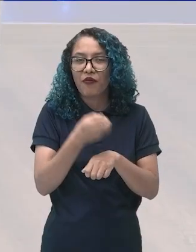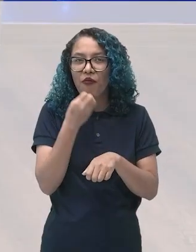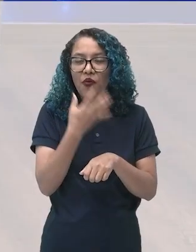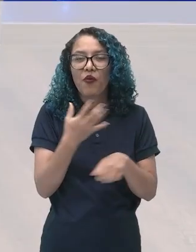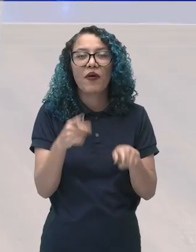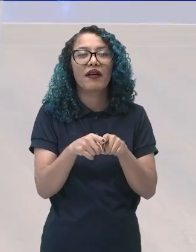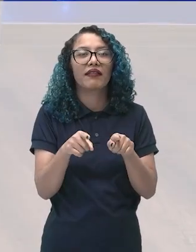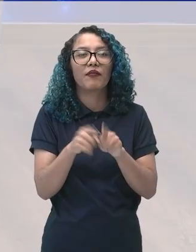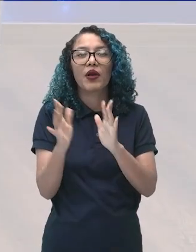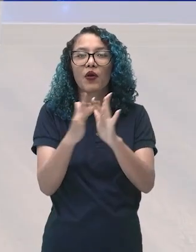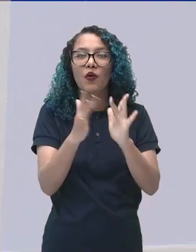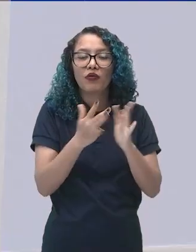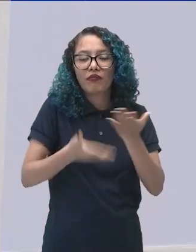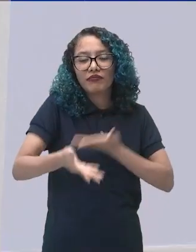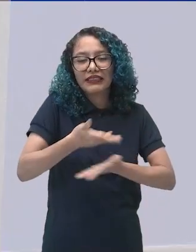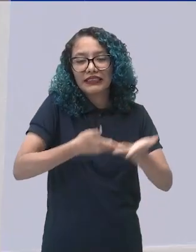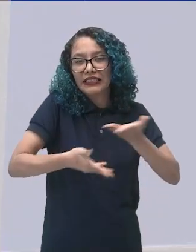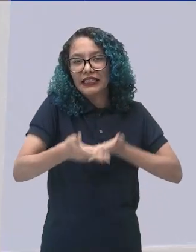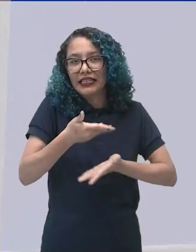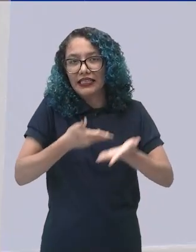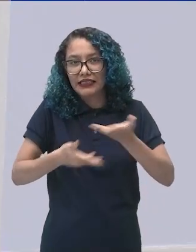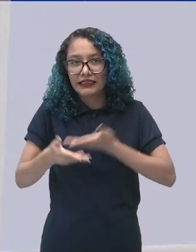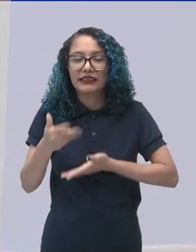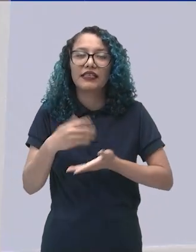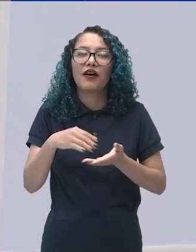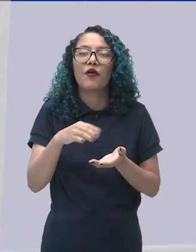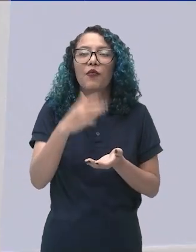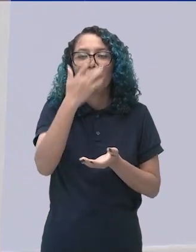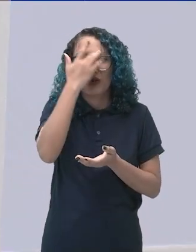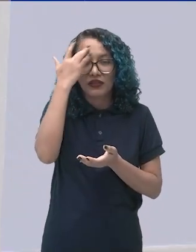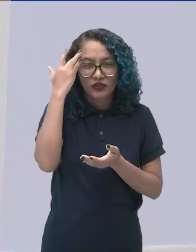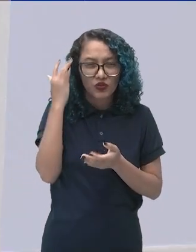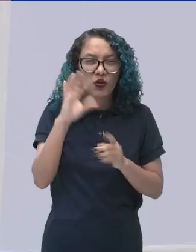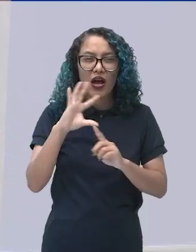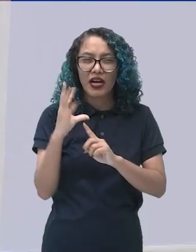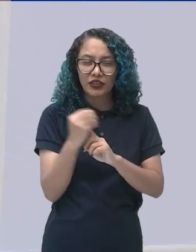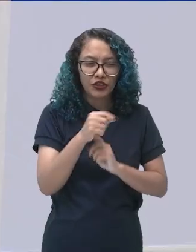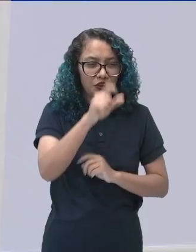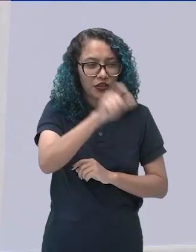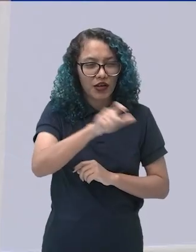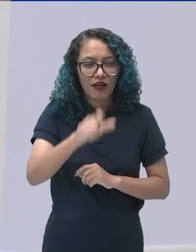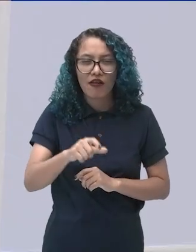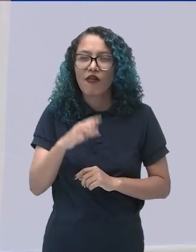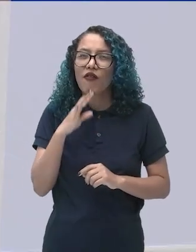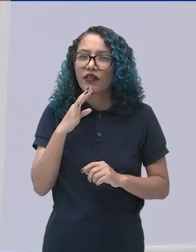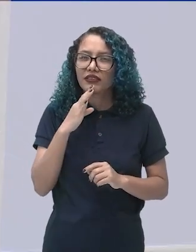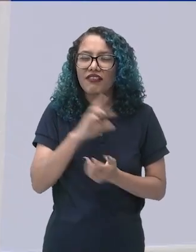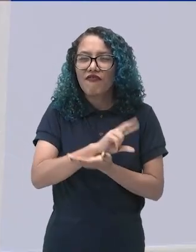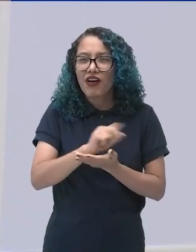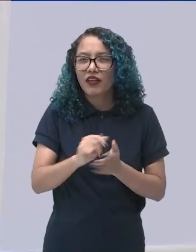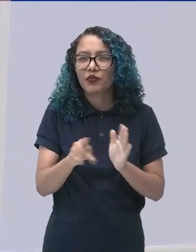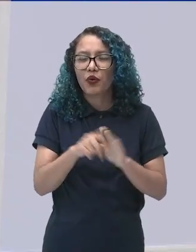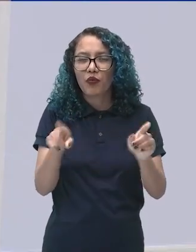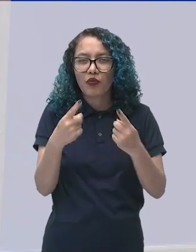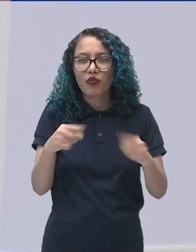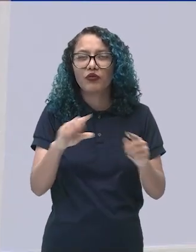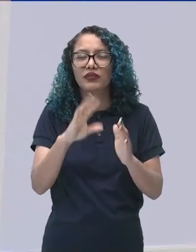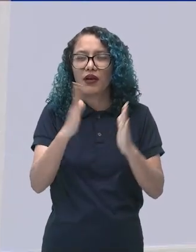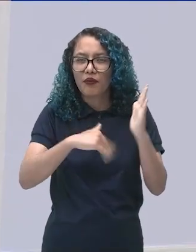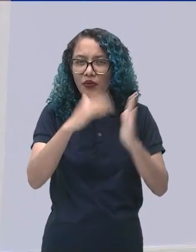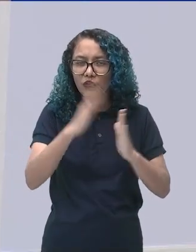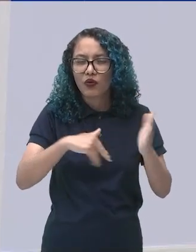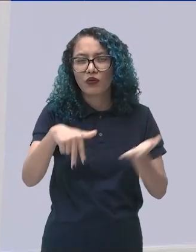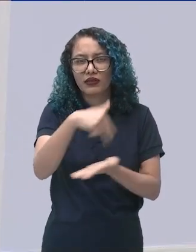pelas conexões que nós fizemos, né? Nós conhecemos ali vários artistas, não só da música, né? Mas pintores,